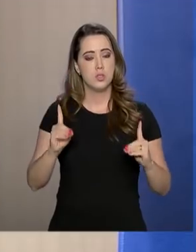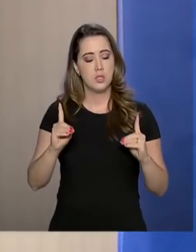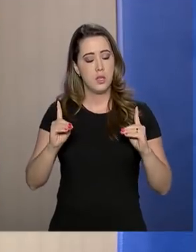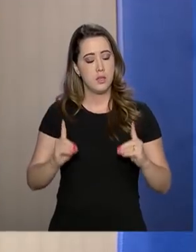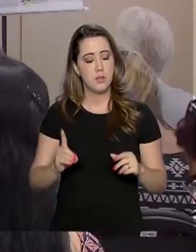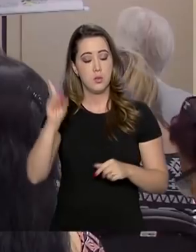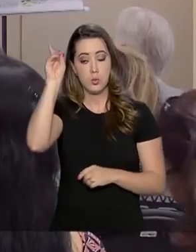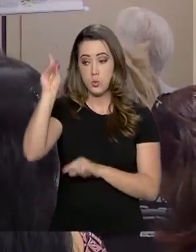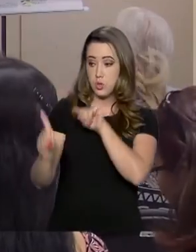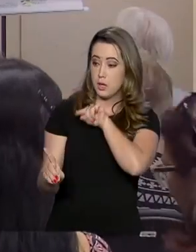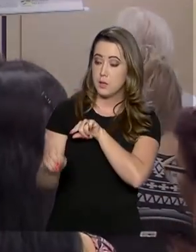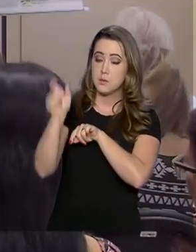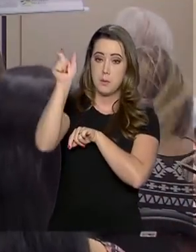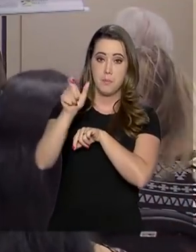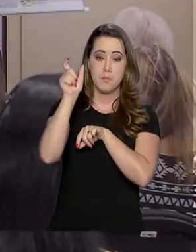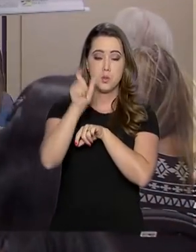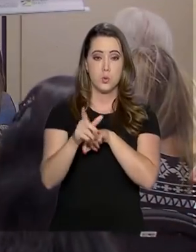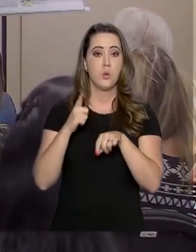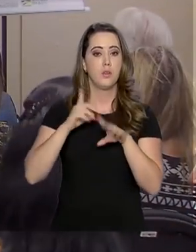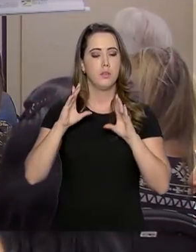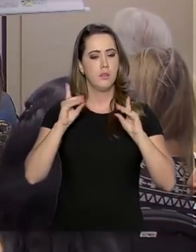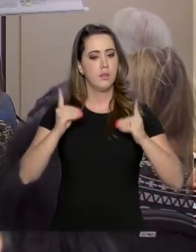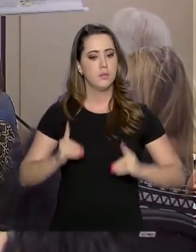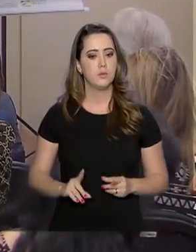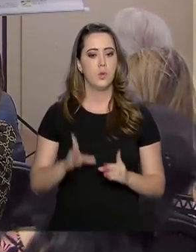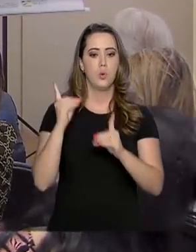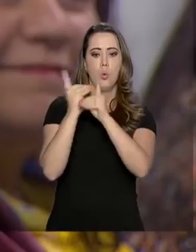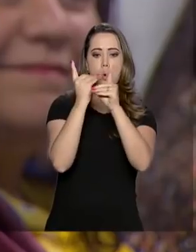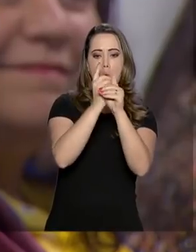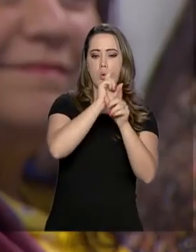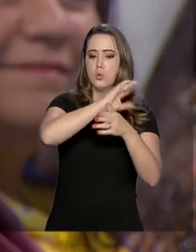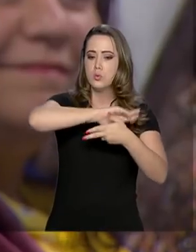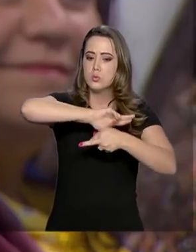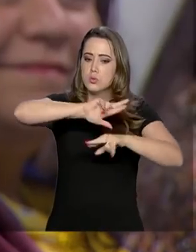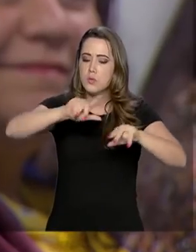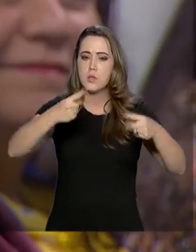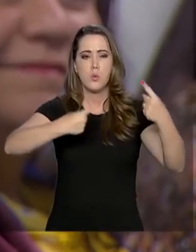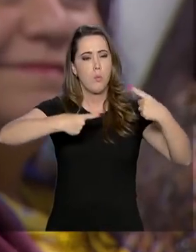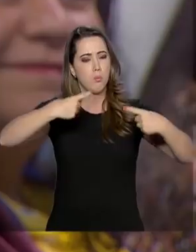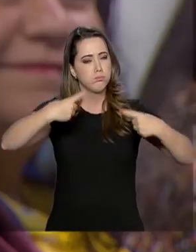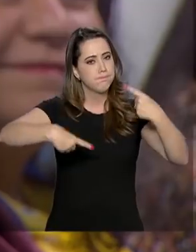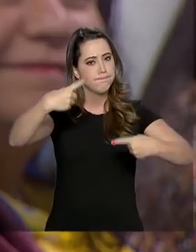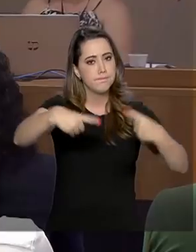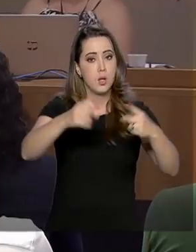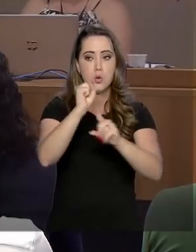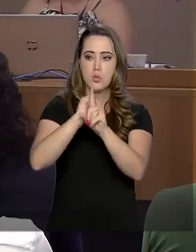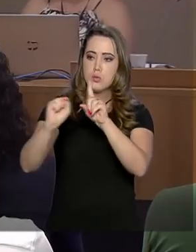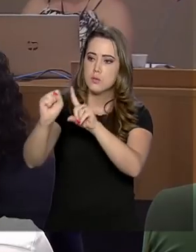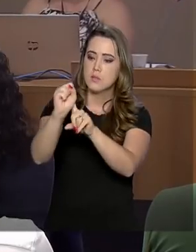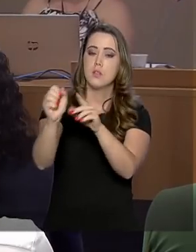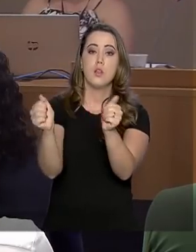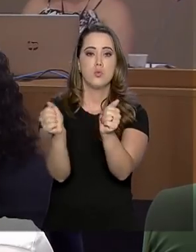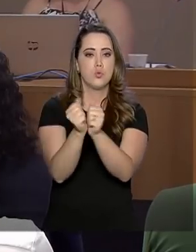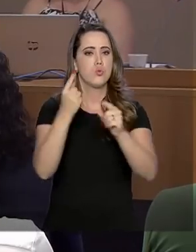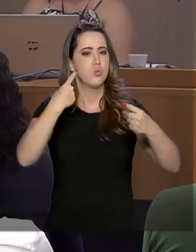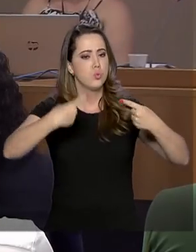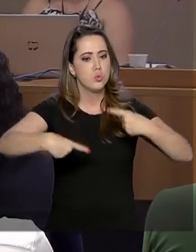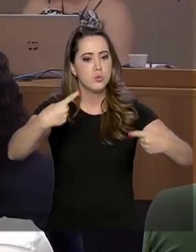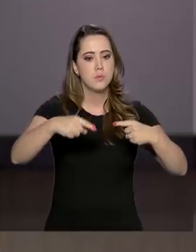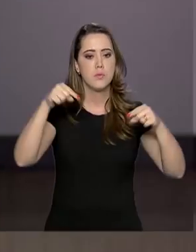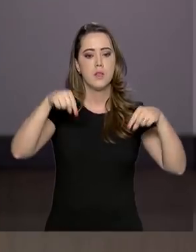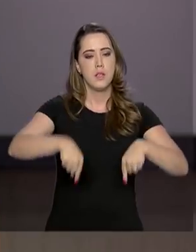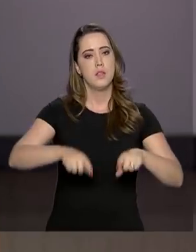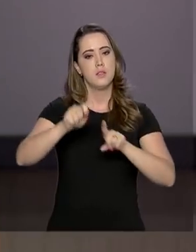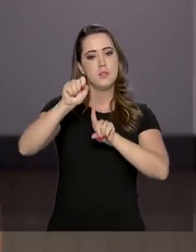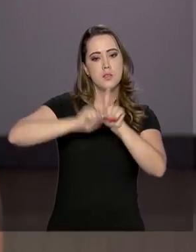realizar uma vez por mês encontros entre especialistas, representantes do governo e sociedade civil. Neste mês,